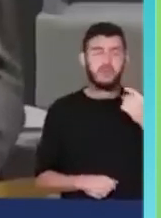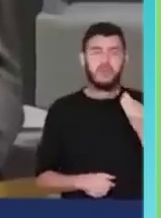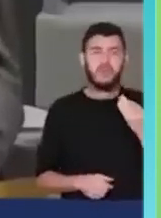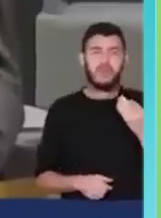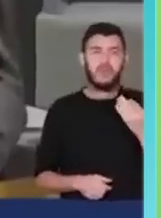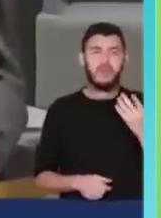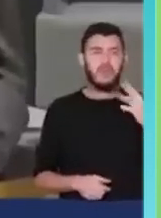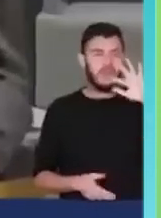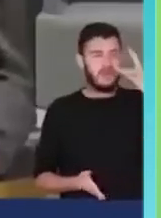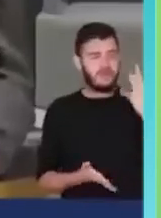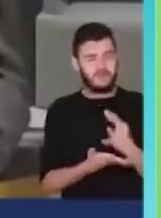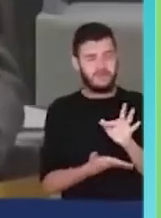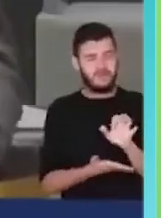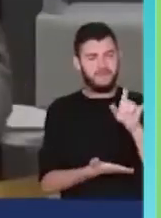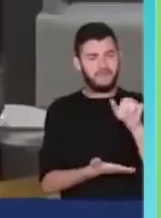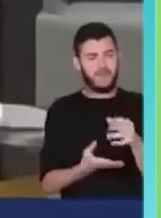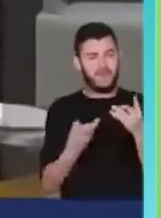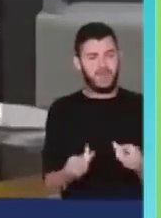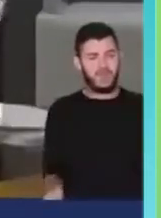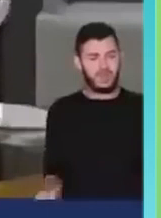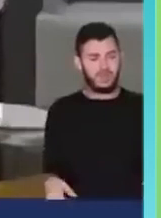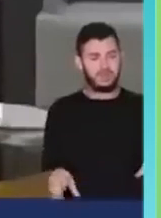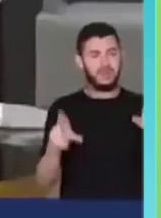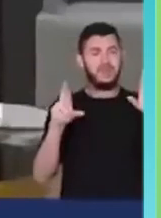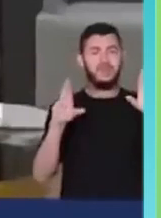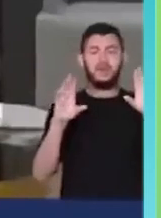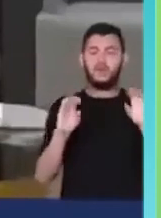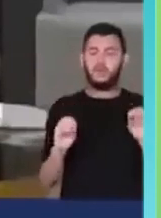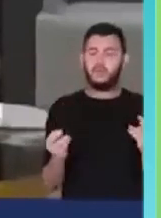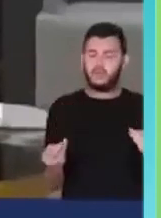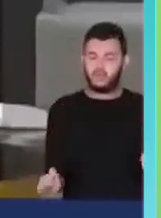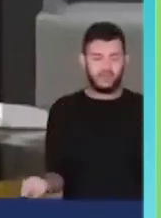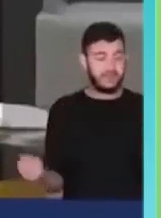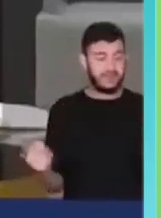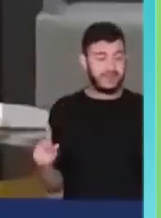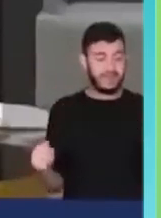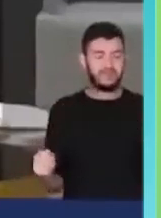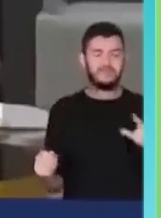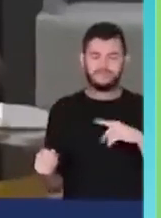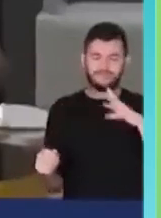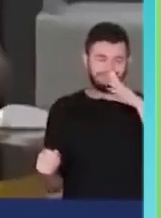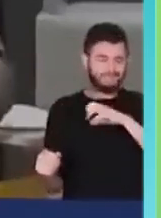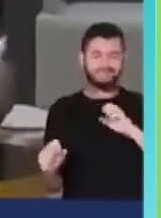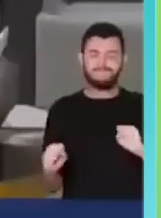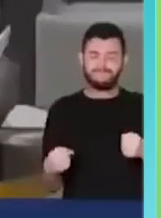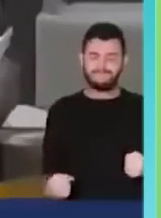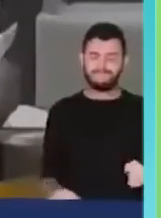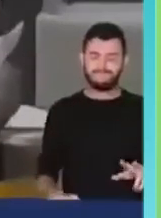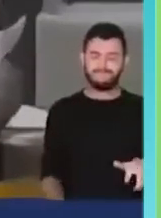a fé não perdendo a esperança não Abrindo mão da sua luta EA verdade